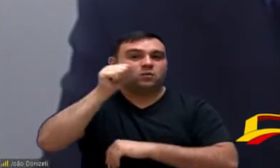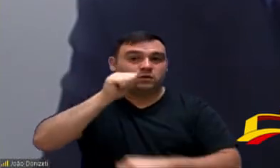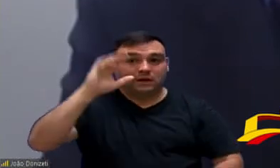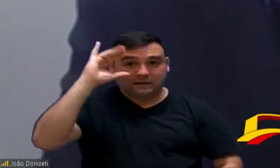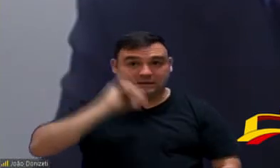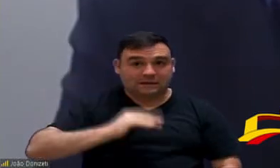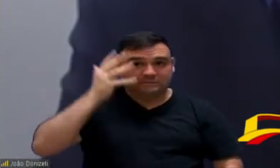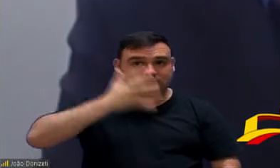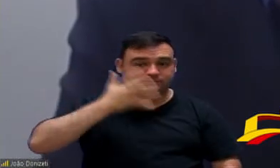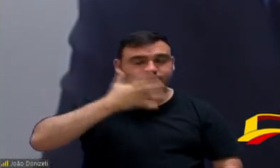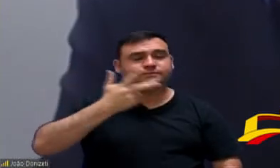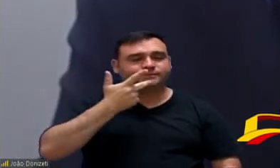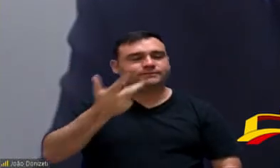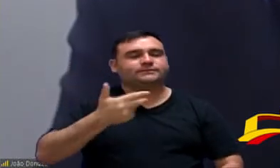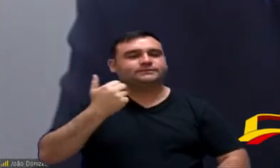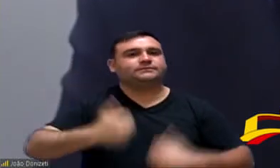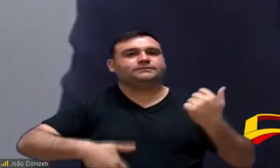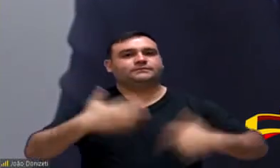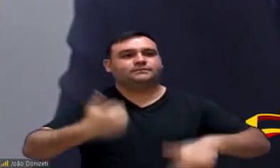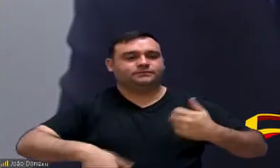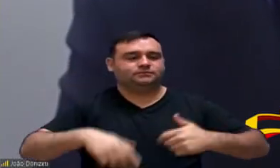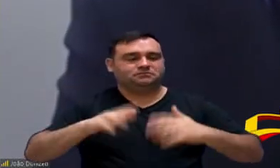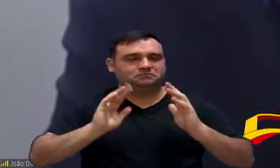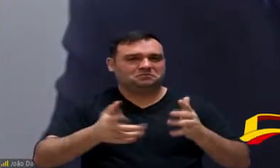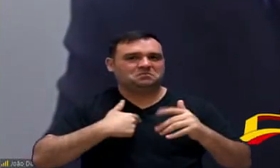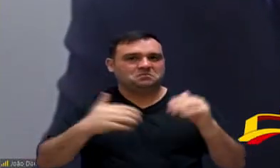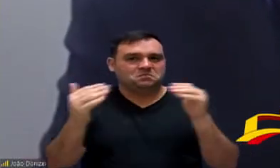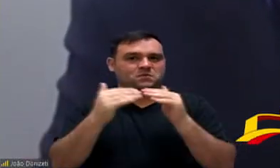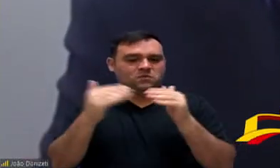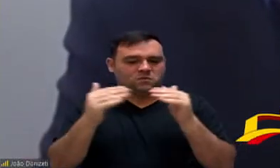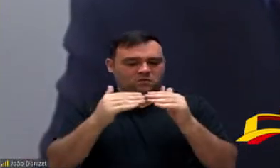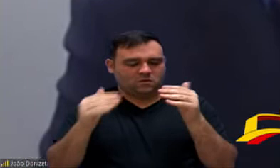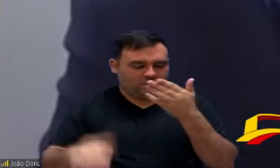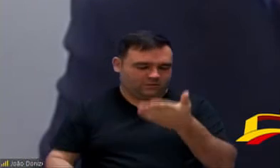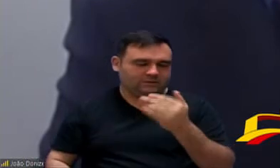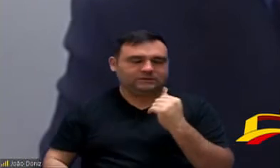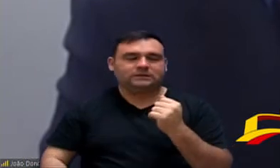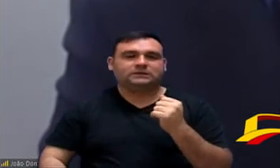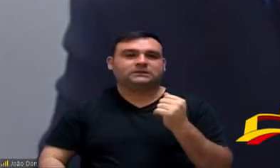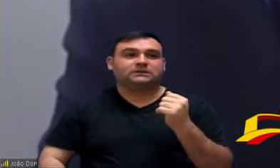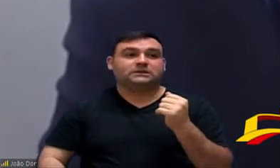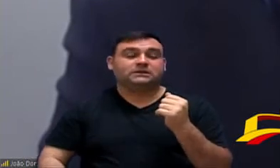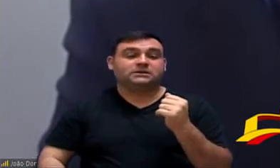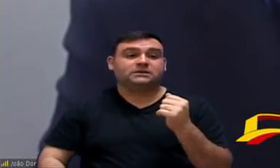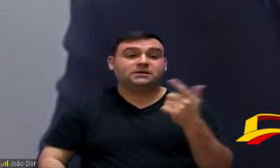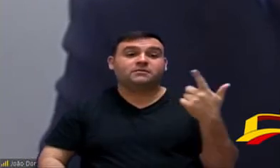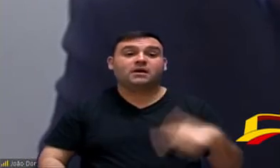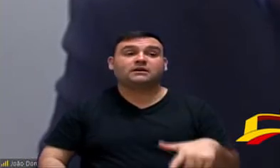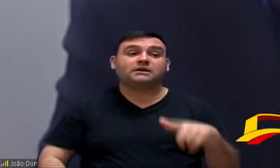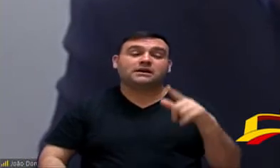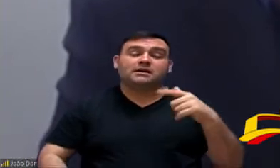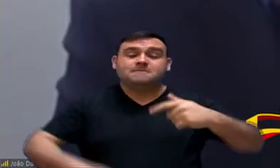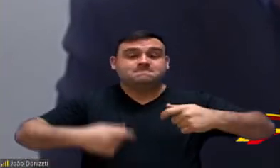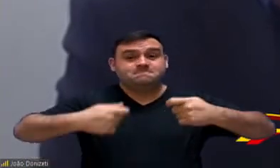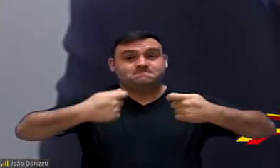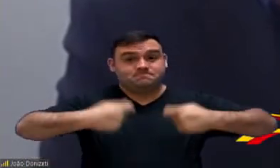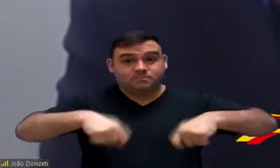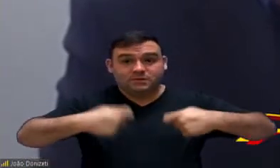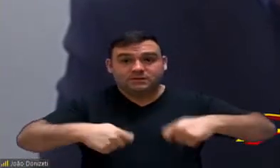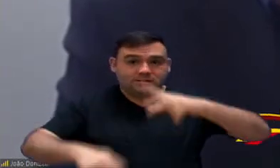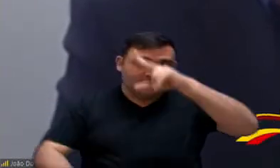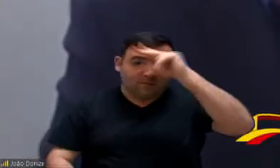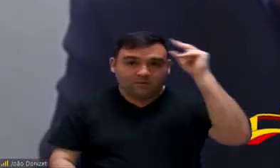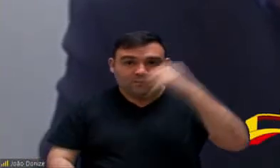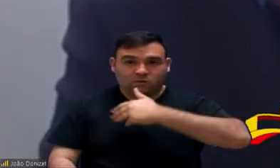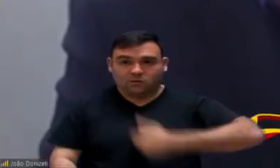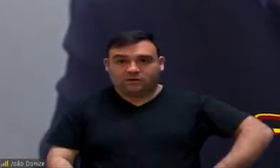palavras ditas pela vereadora Iara Bernardi. se faz necessário que o